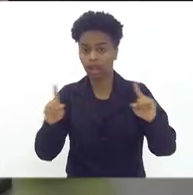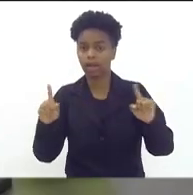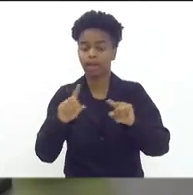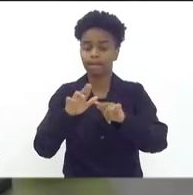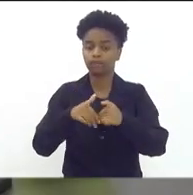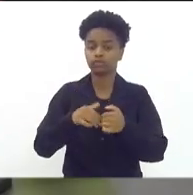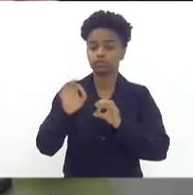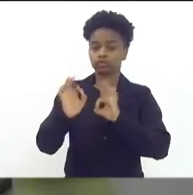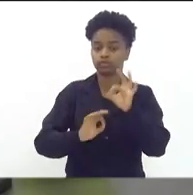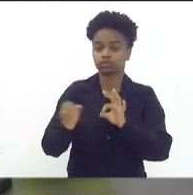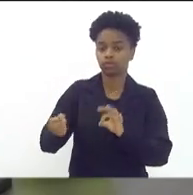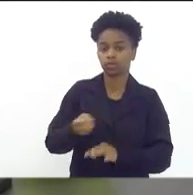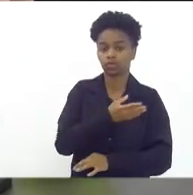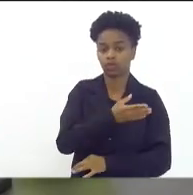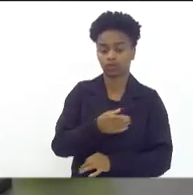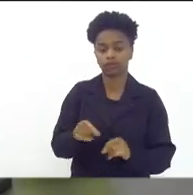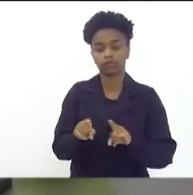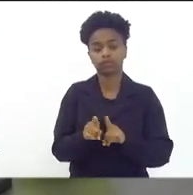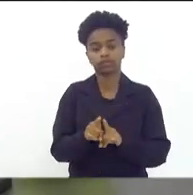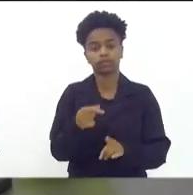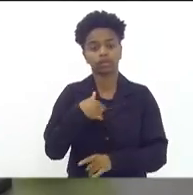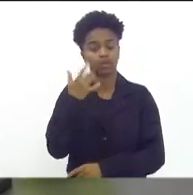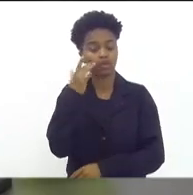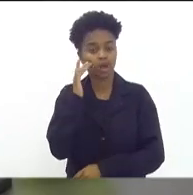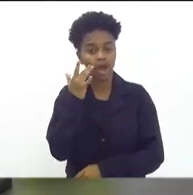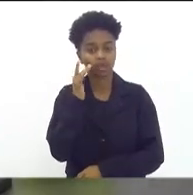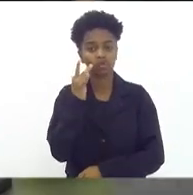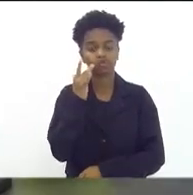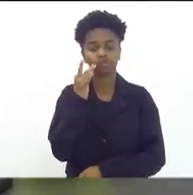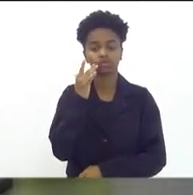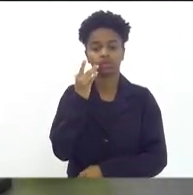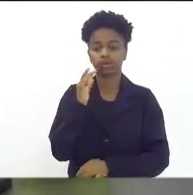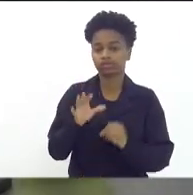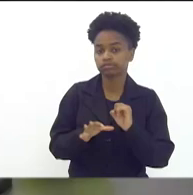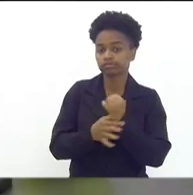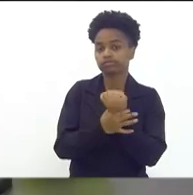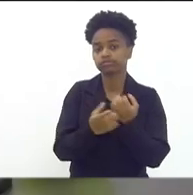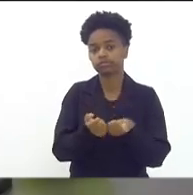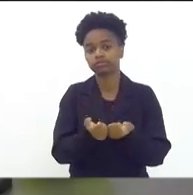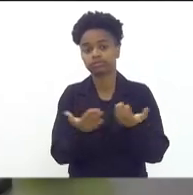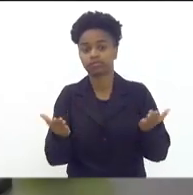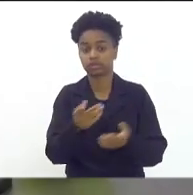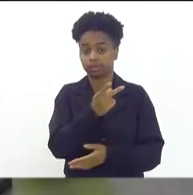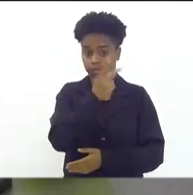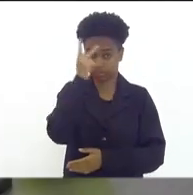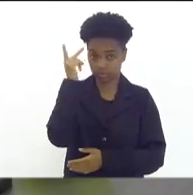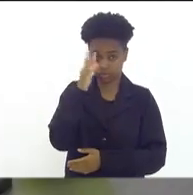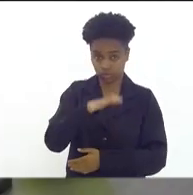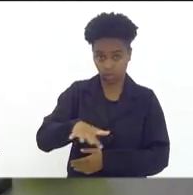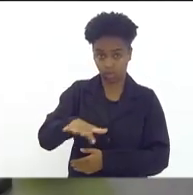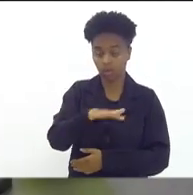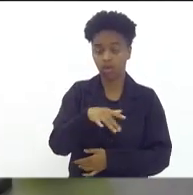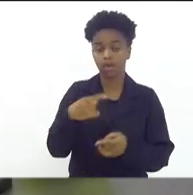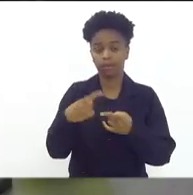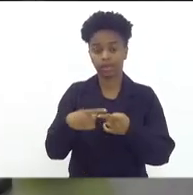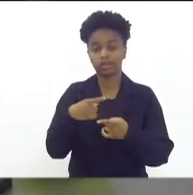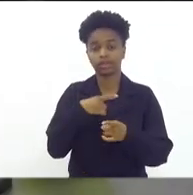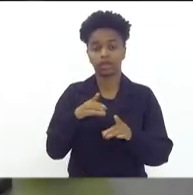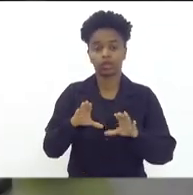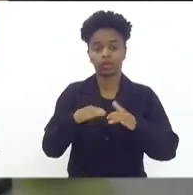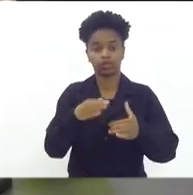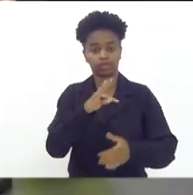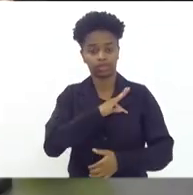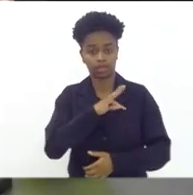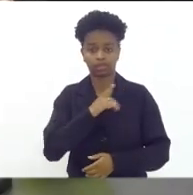toda essa reestruturação que foi feita eu acho que isso dá garantia para desses usuários que isso vai ser tramitado por uma câmara técnica com